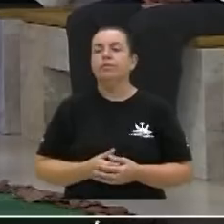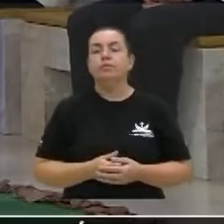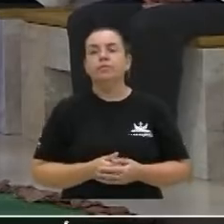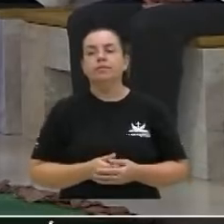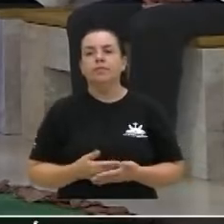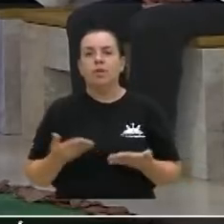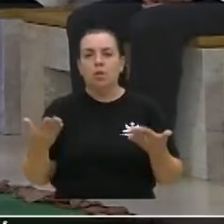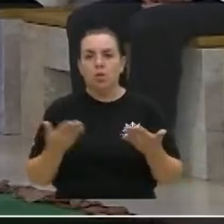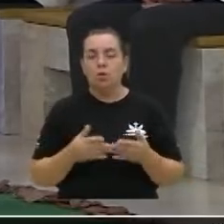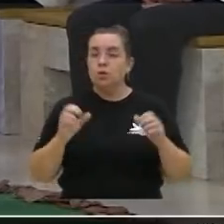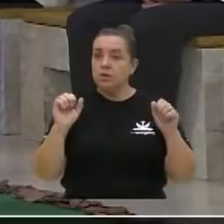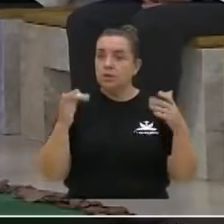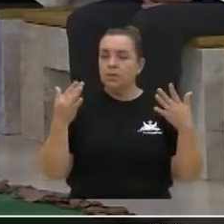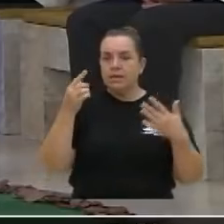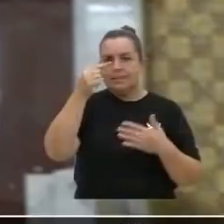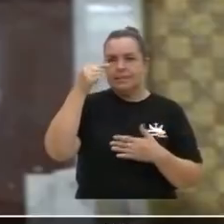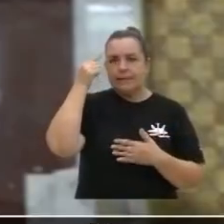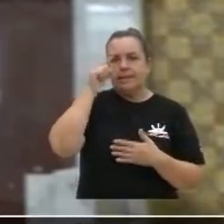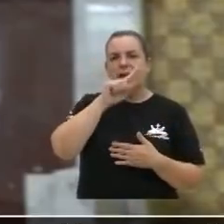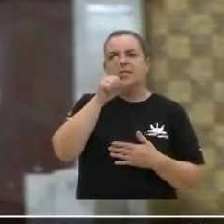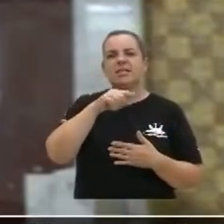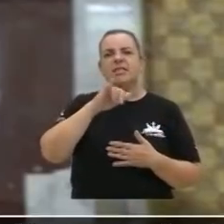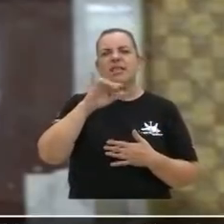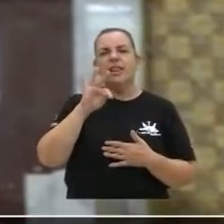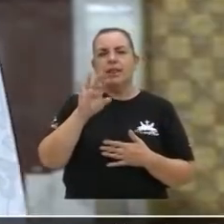Hoje se celebra Santa Zita,